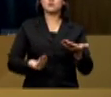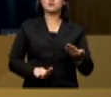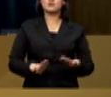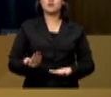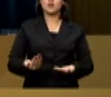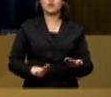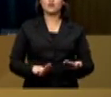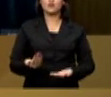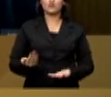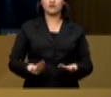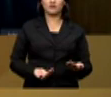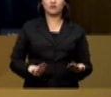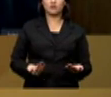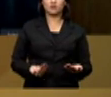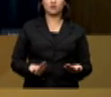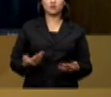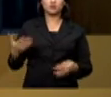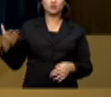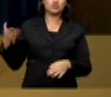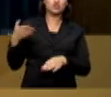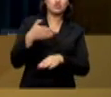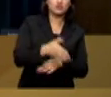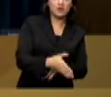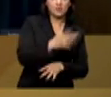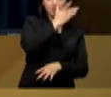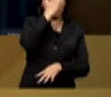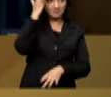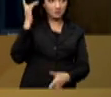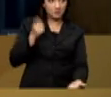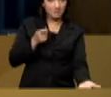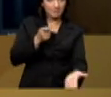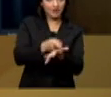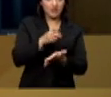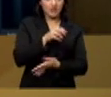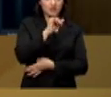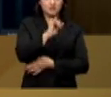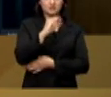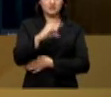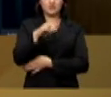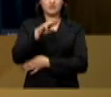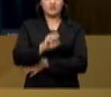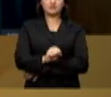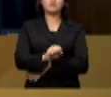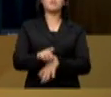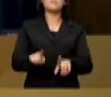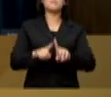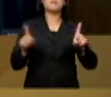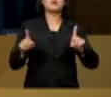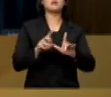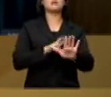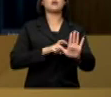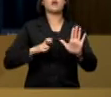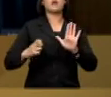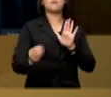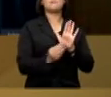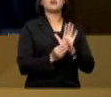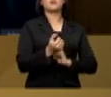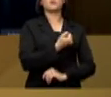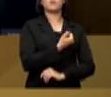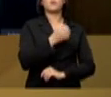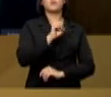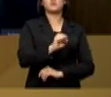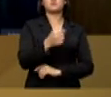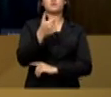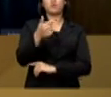a consumidor final contribuinte do ICMS. Com a emenda 87, ela instituiu